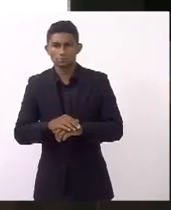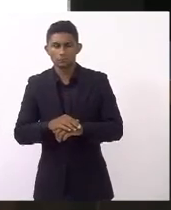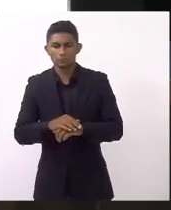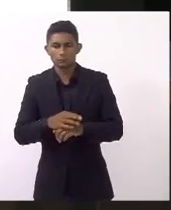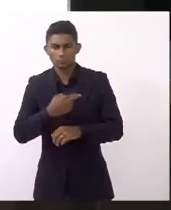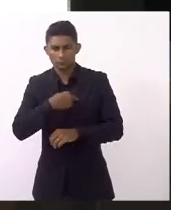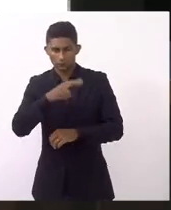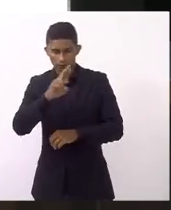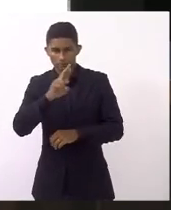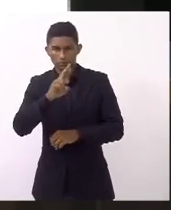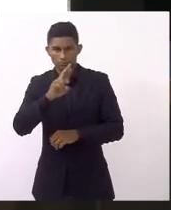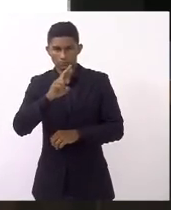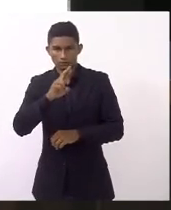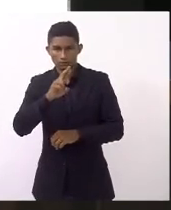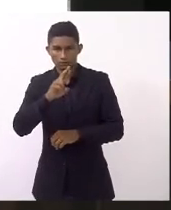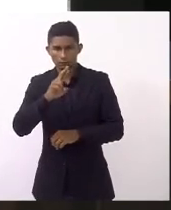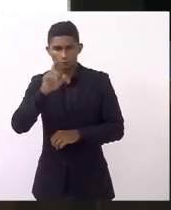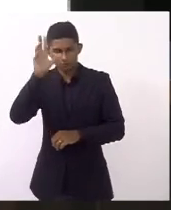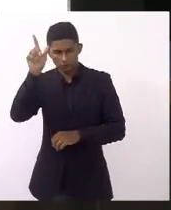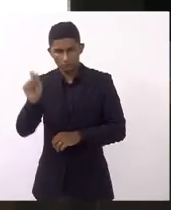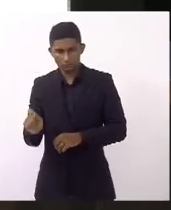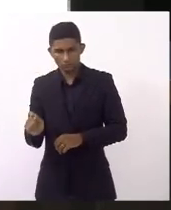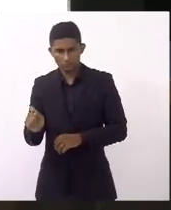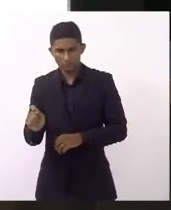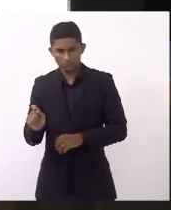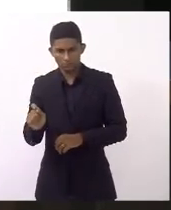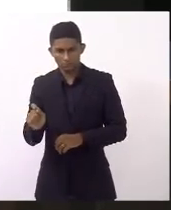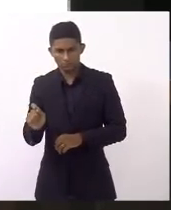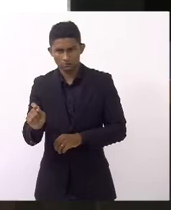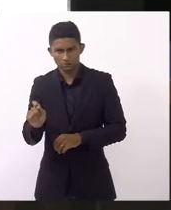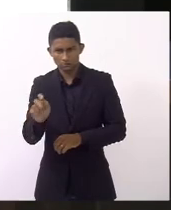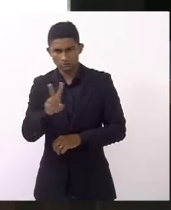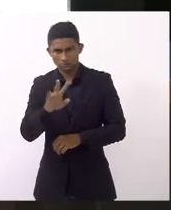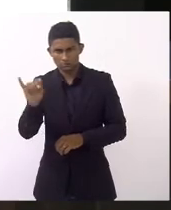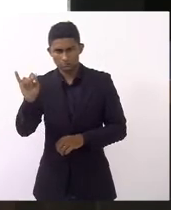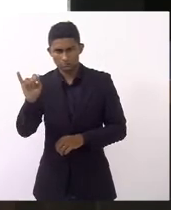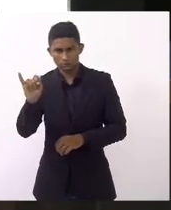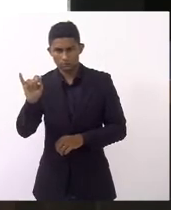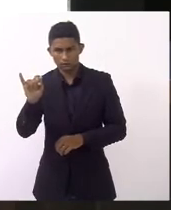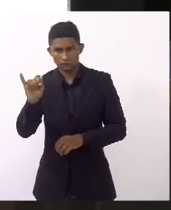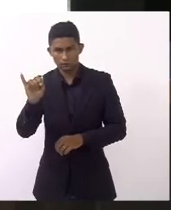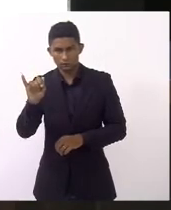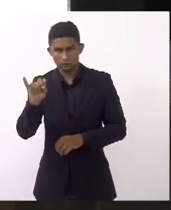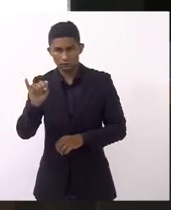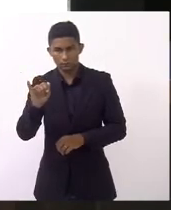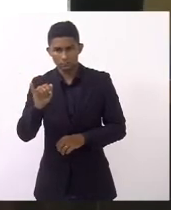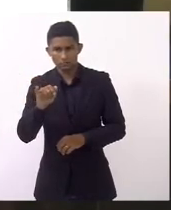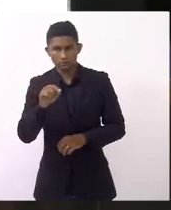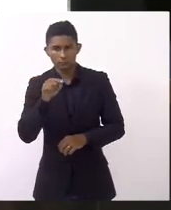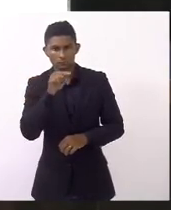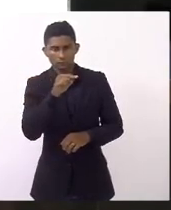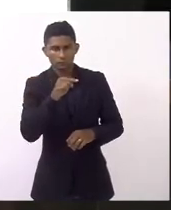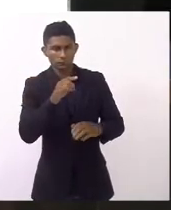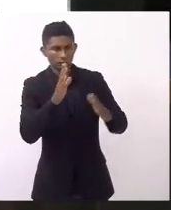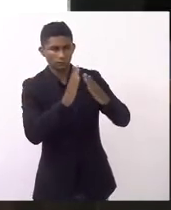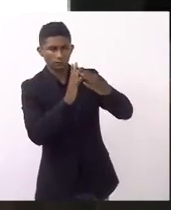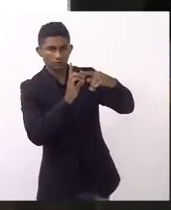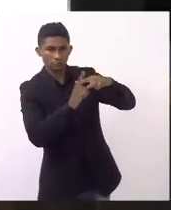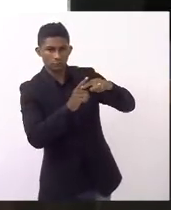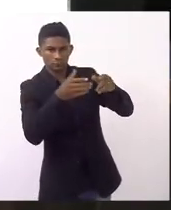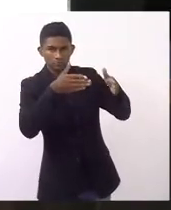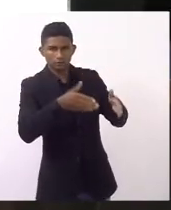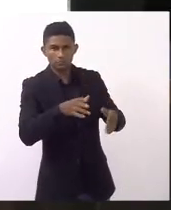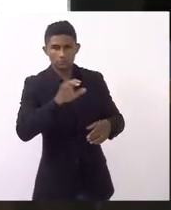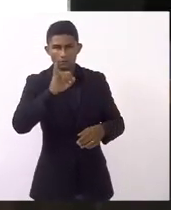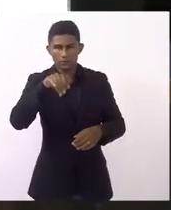de matriz africana que será realizado no cemitério de Inhaúma no